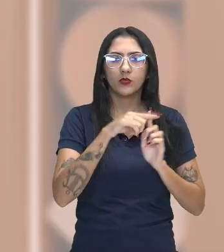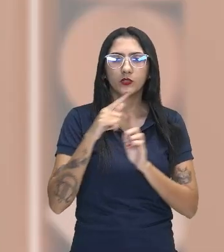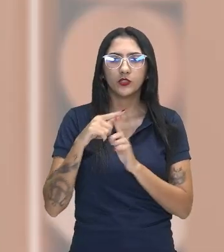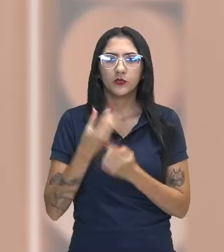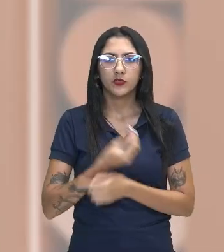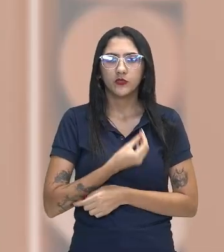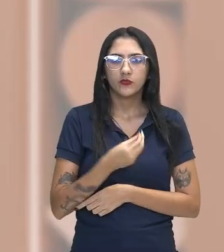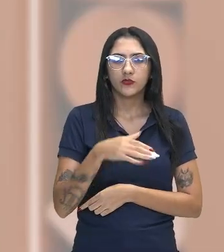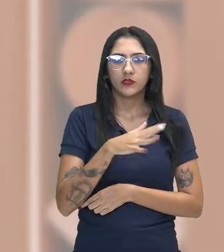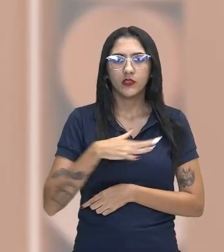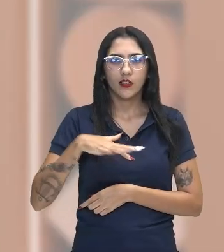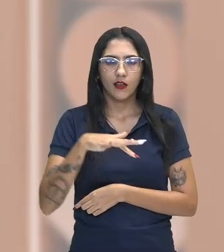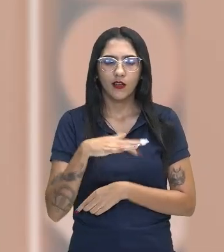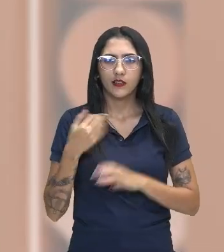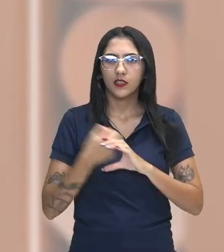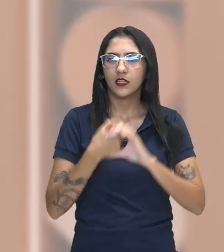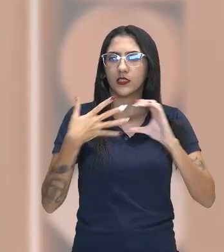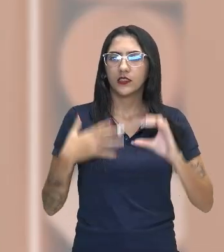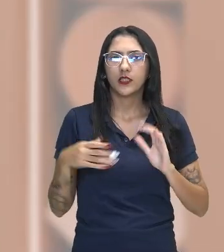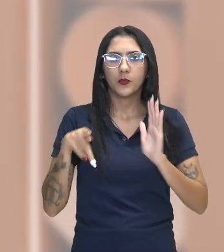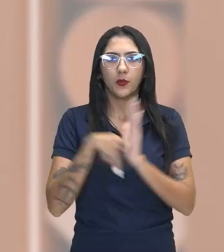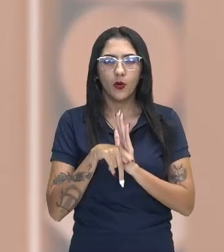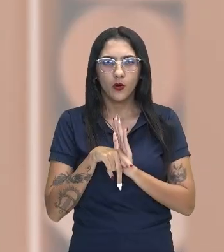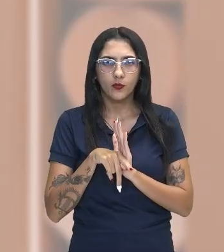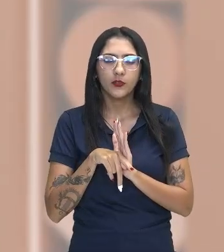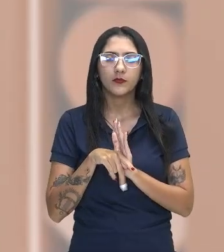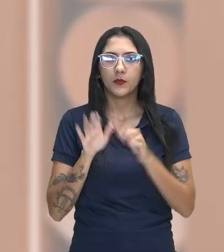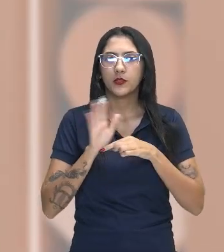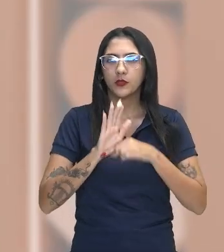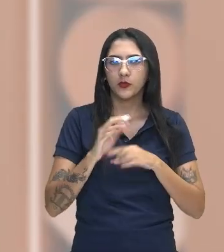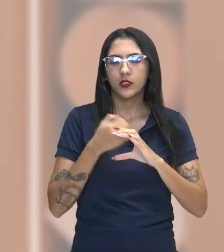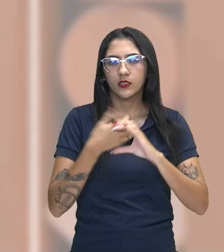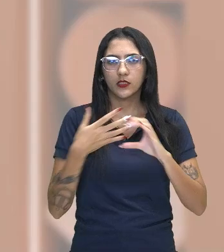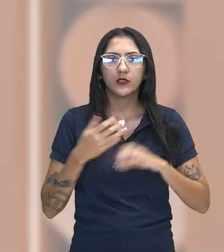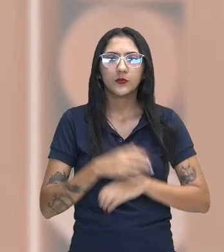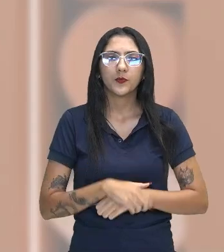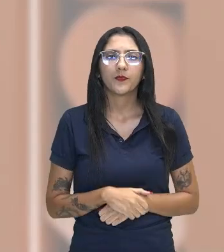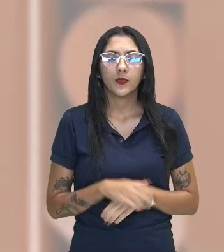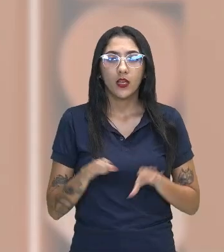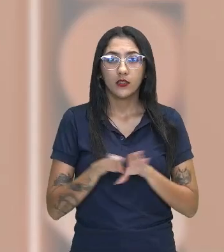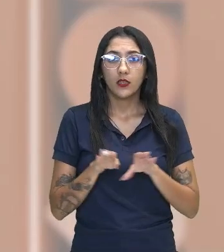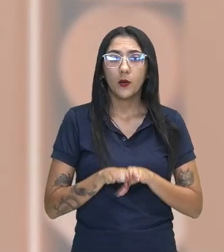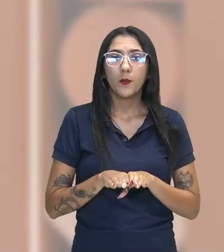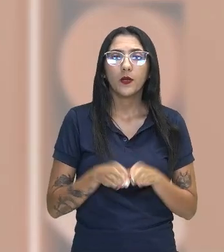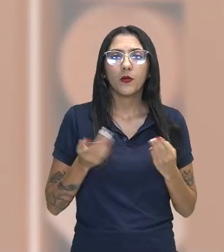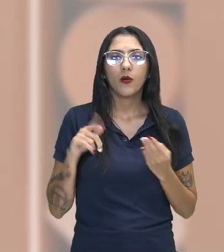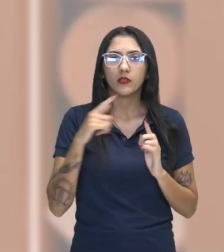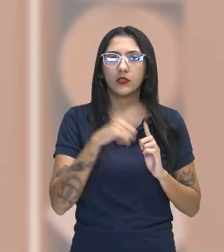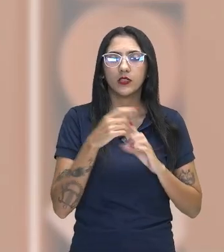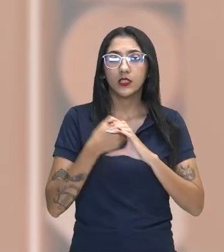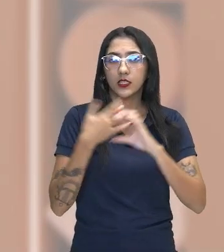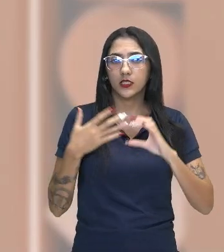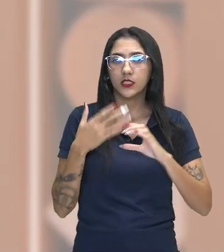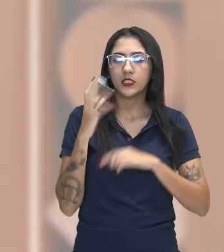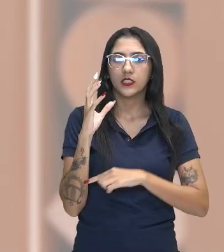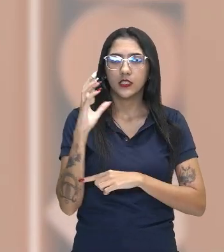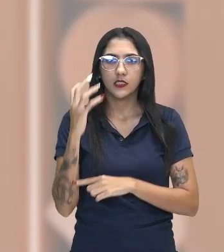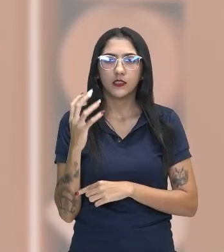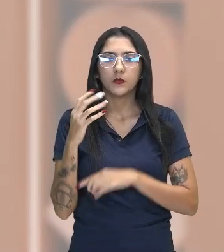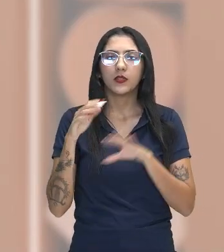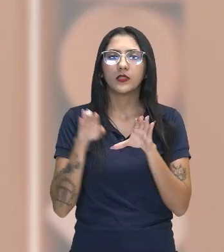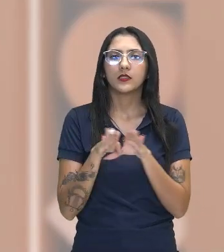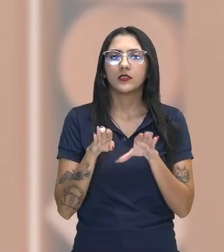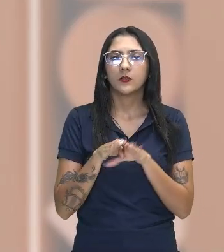bioma ali de caracterizando o que que é o bioma, né? Também em relação aos domínios morfoclimáticos e também a parte